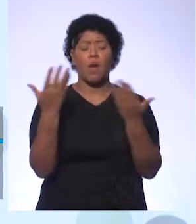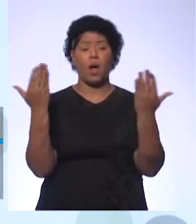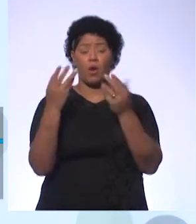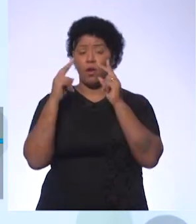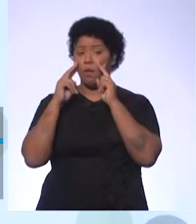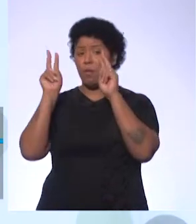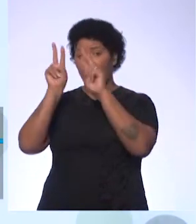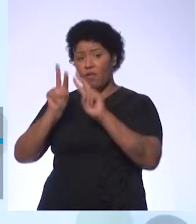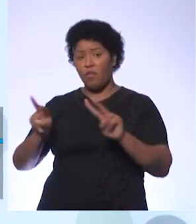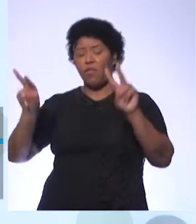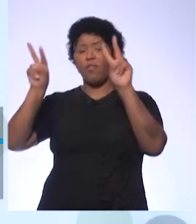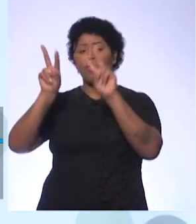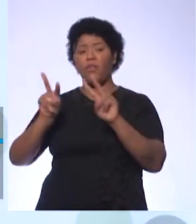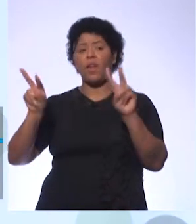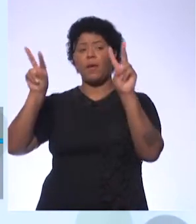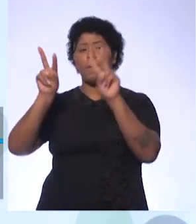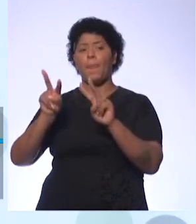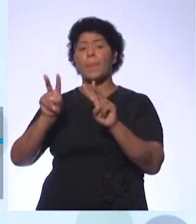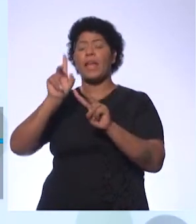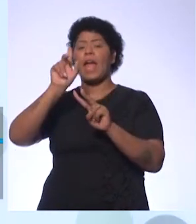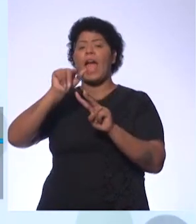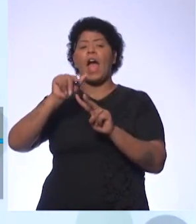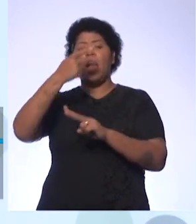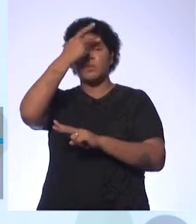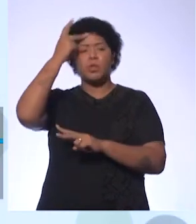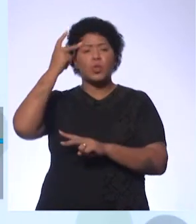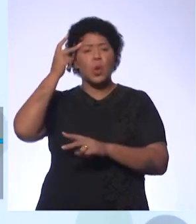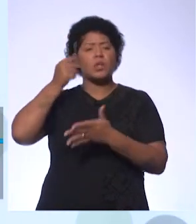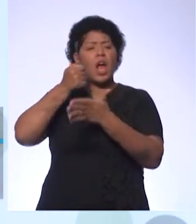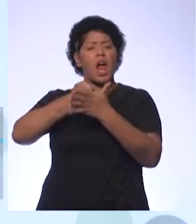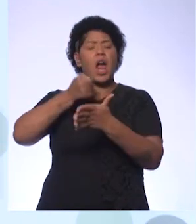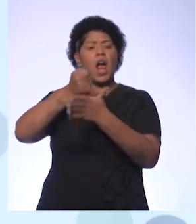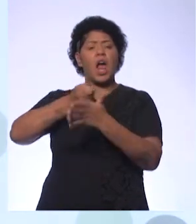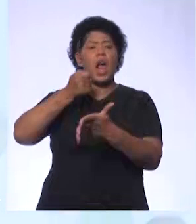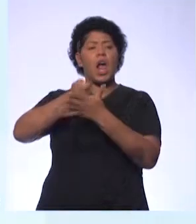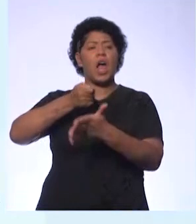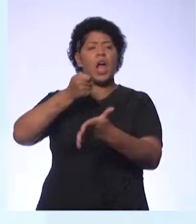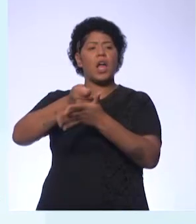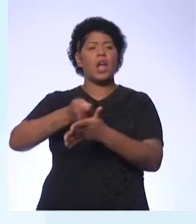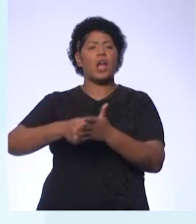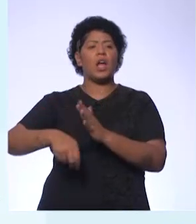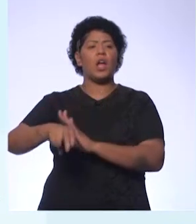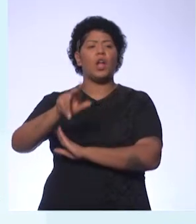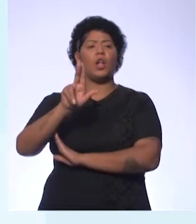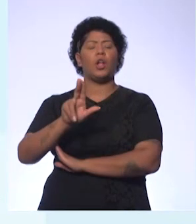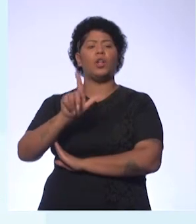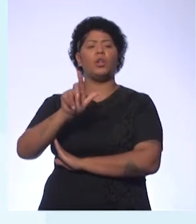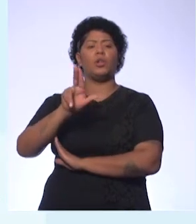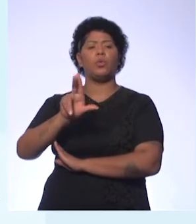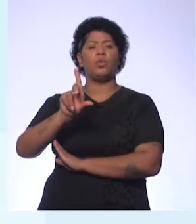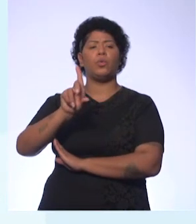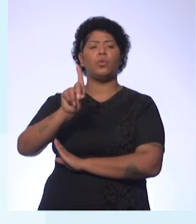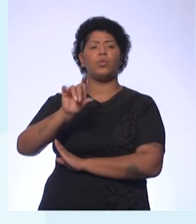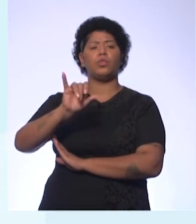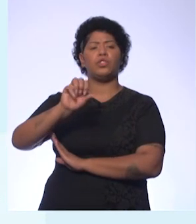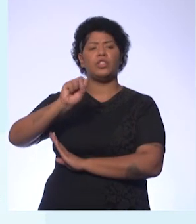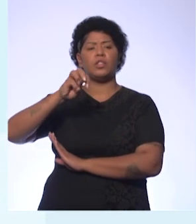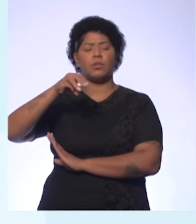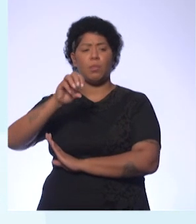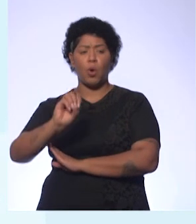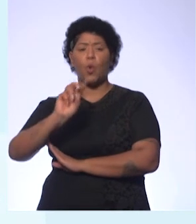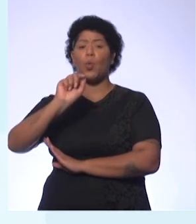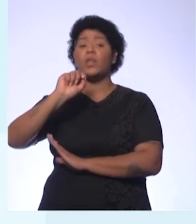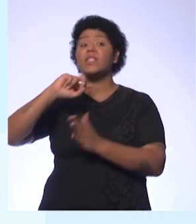agora uma parte que é a luta dos trabalhadores, vamos falar um pouco sobre o ludismo. Dá uma olhadinha aí na tela. Então, o que foi o